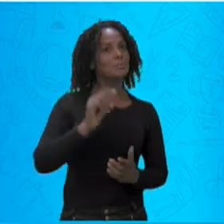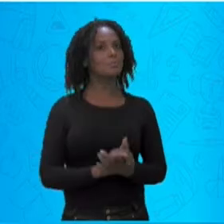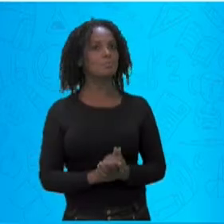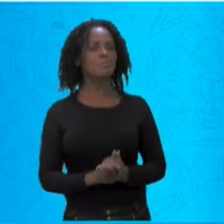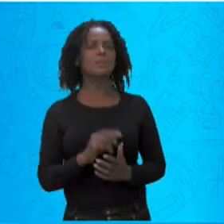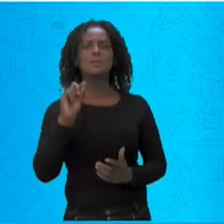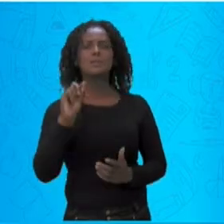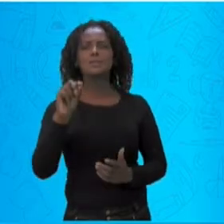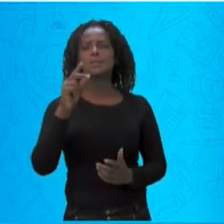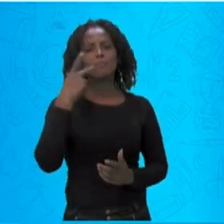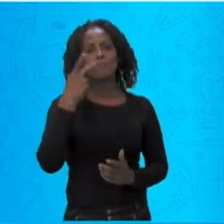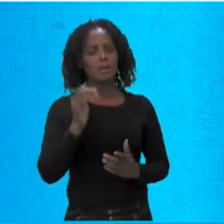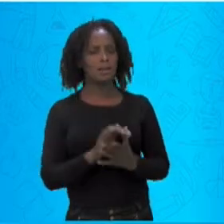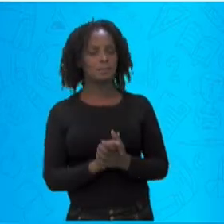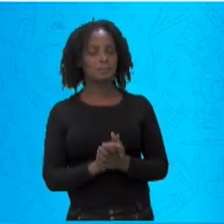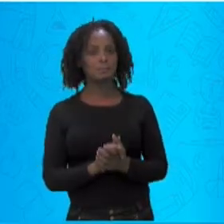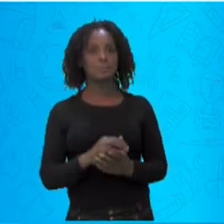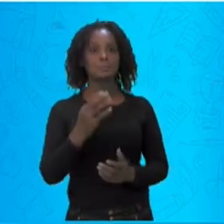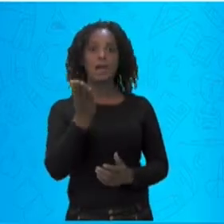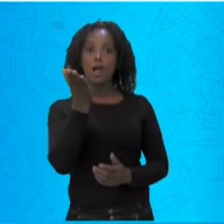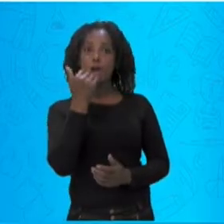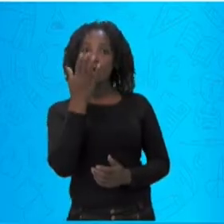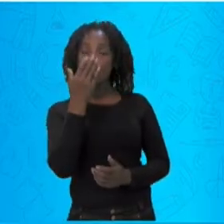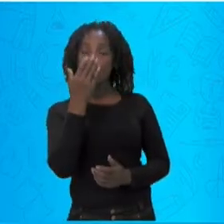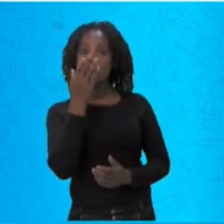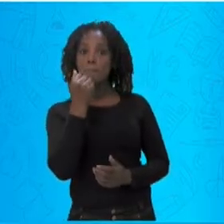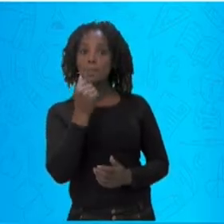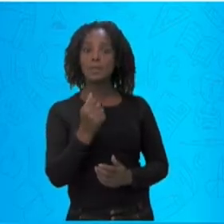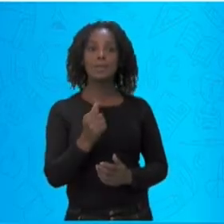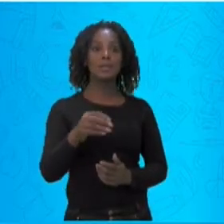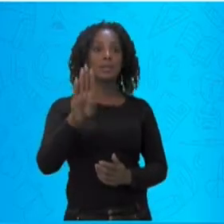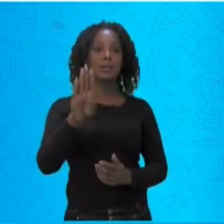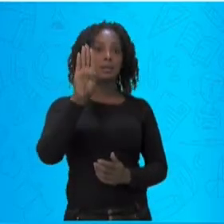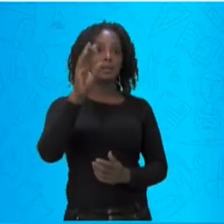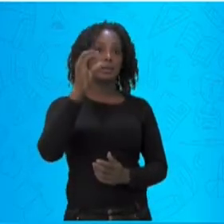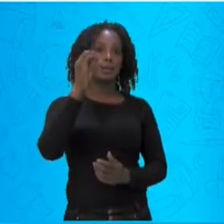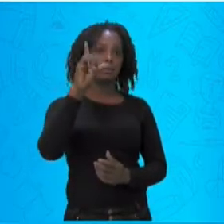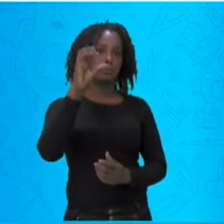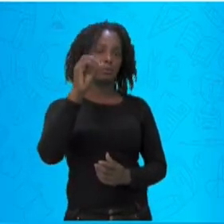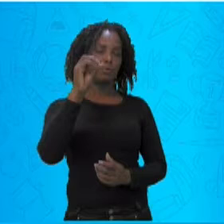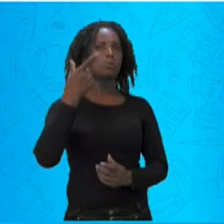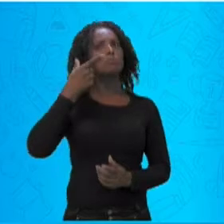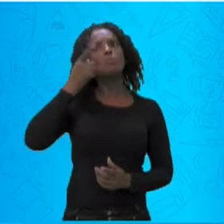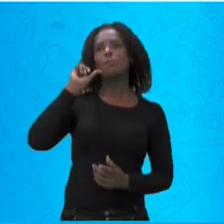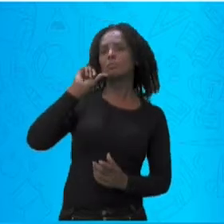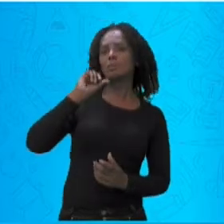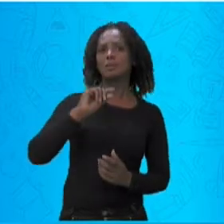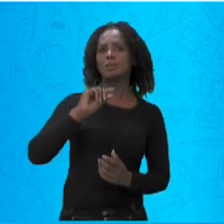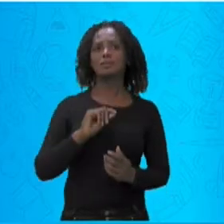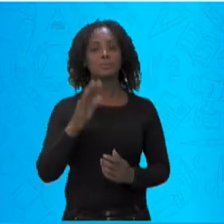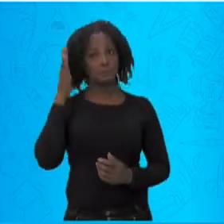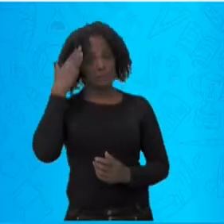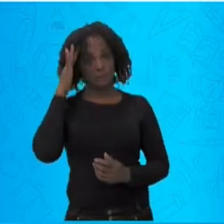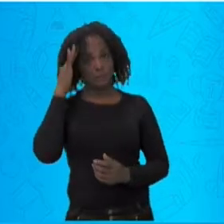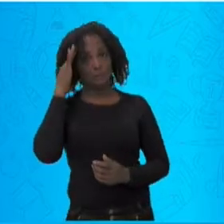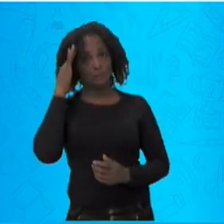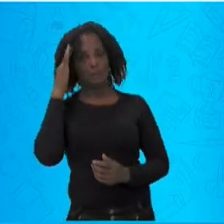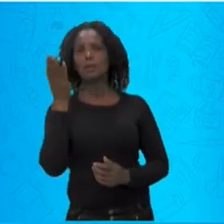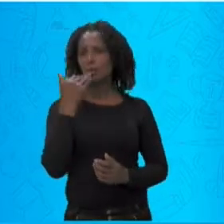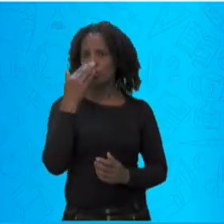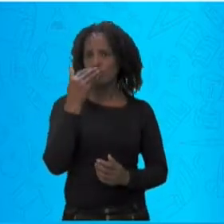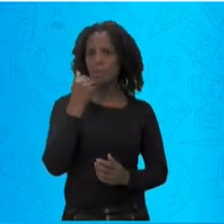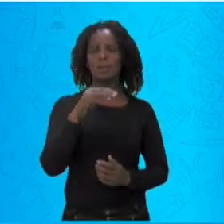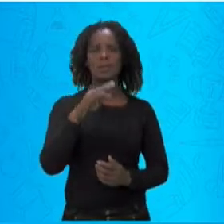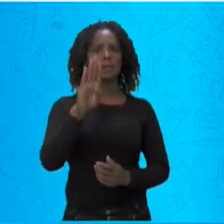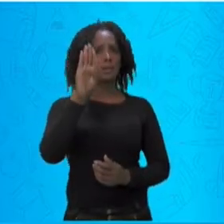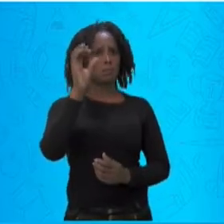E se eu te falar assim, comi bolo ontem? Você vai entender que eu comi um bolo ontem. Pode estar